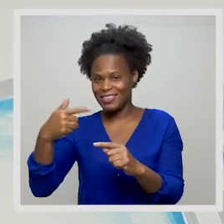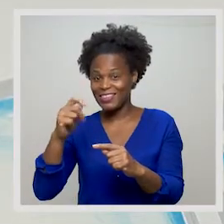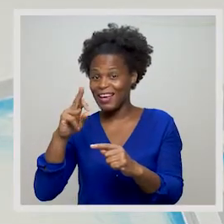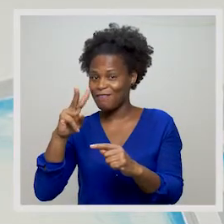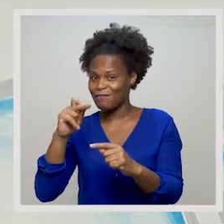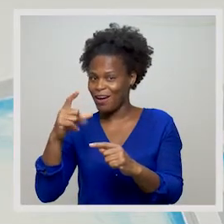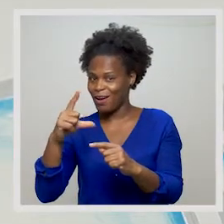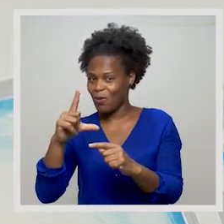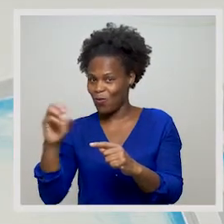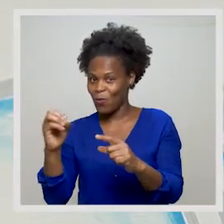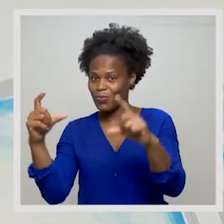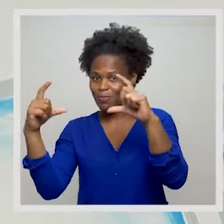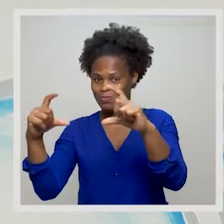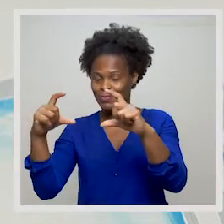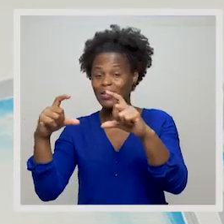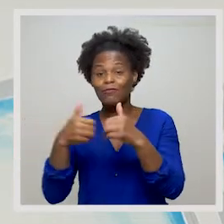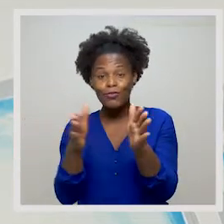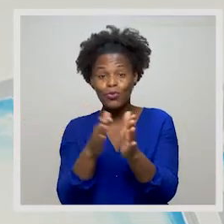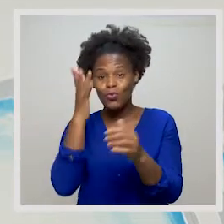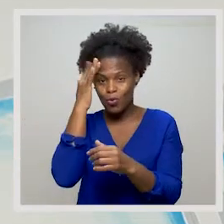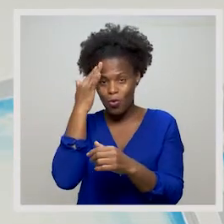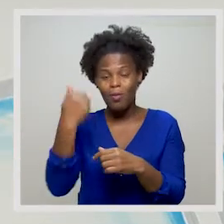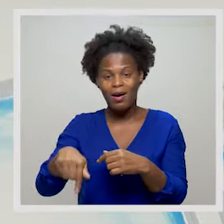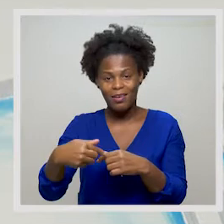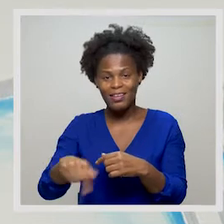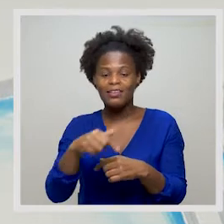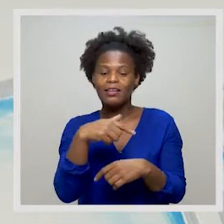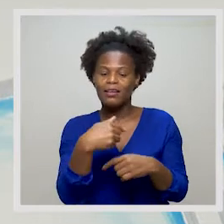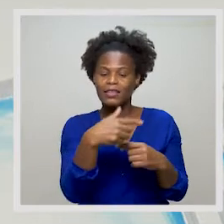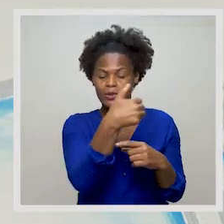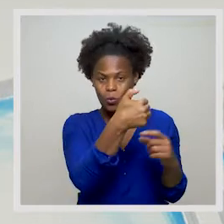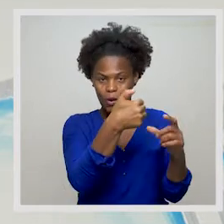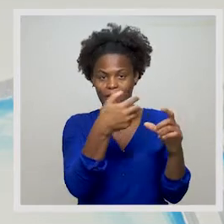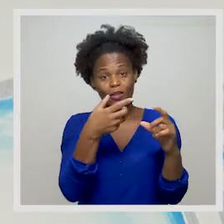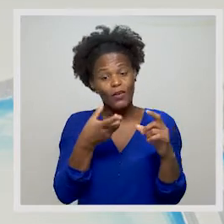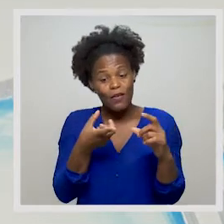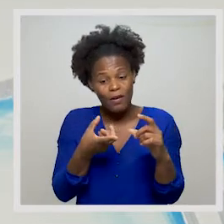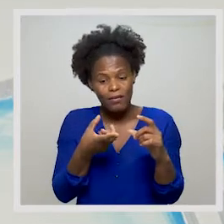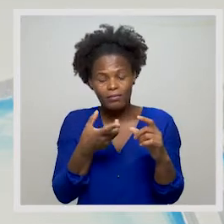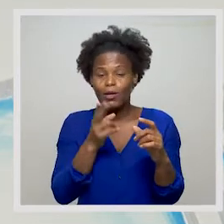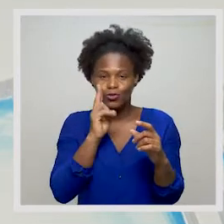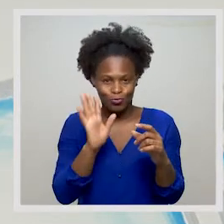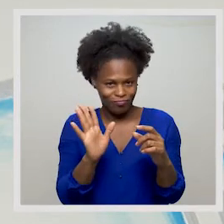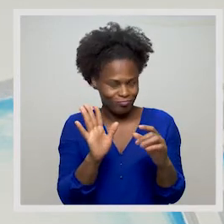neste intervalo, está todos os números compreendidos entre 59